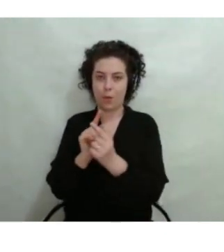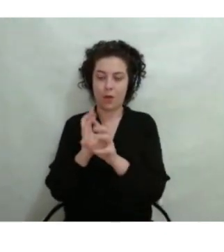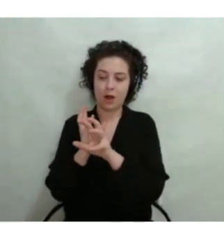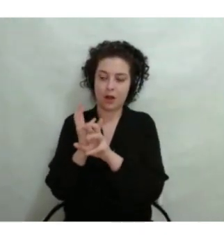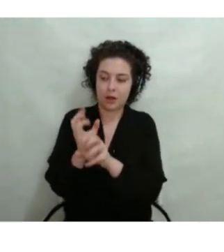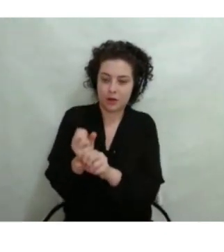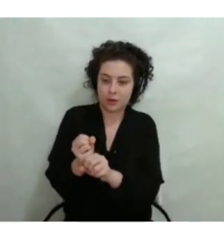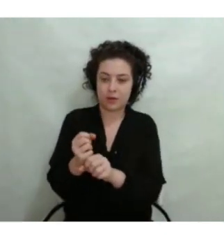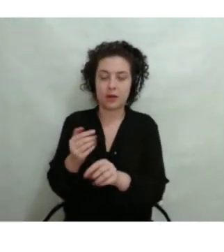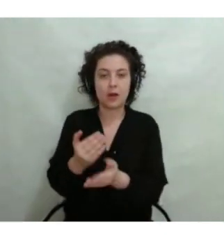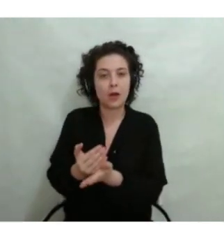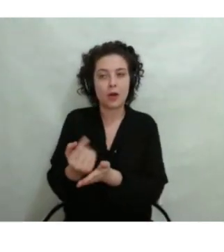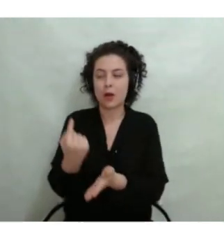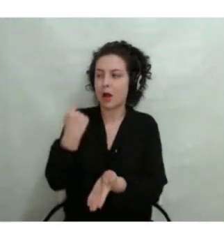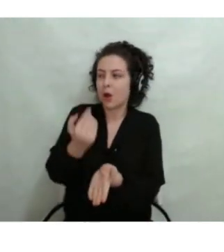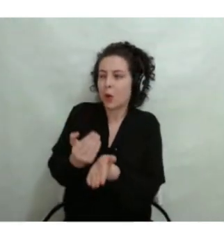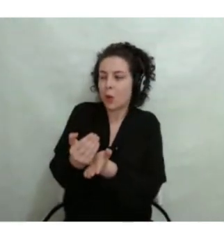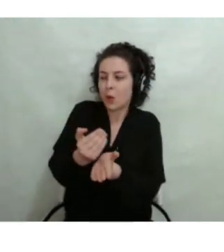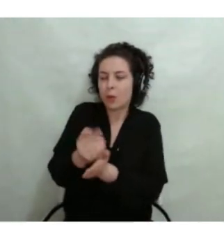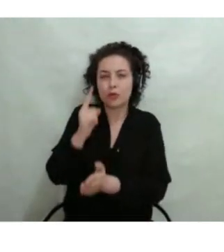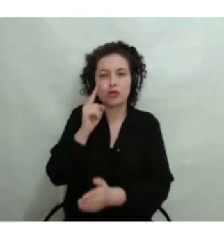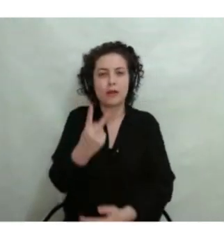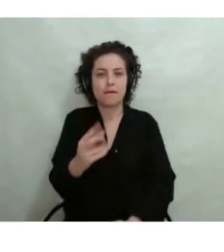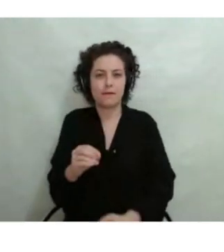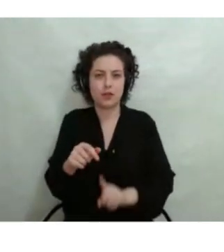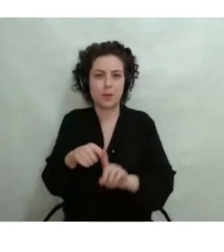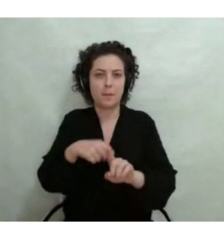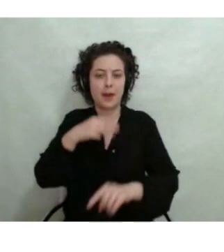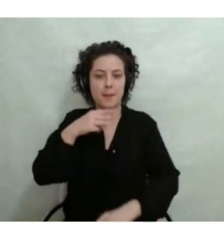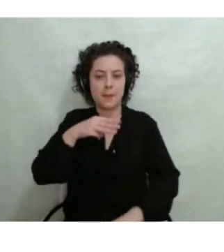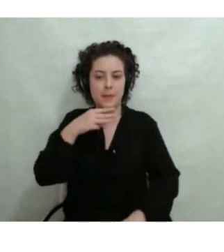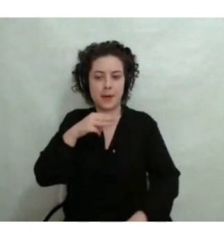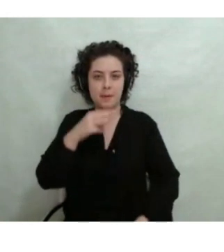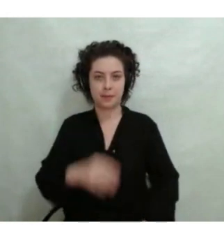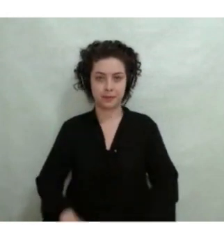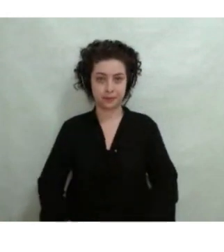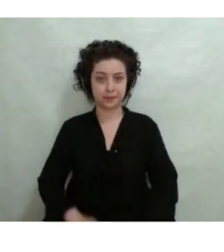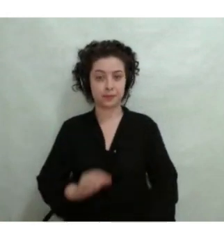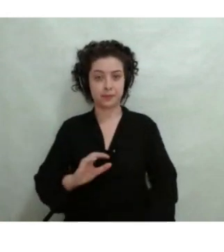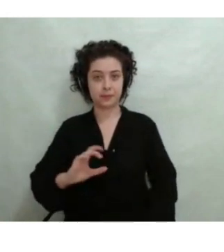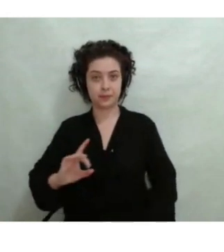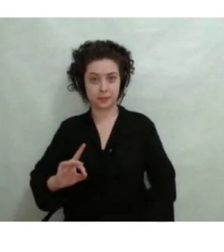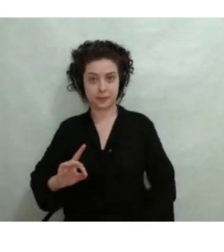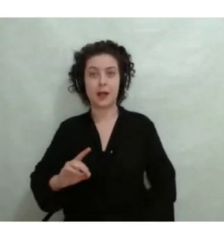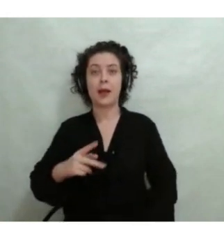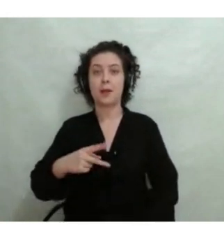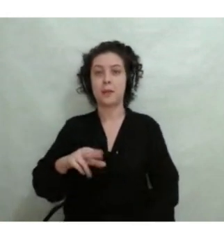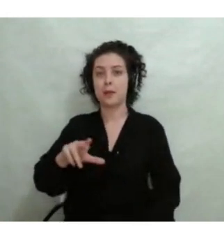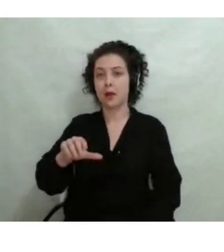iniciou no dia 20 de março, coordenado pelo professor Paulo Abrão, da